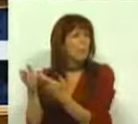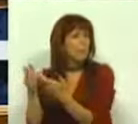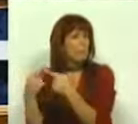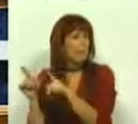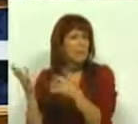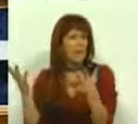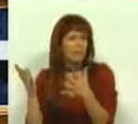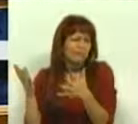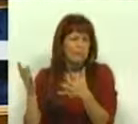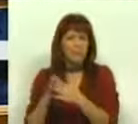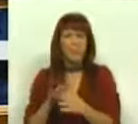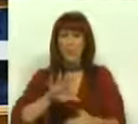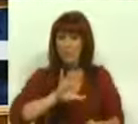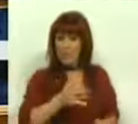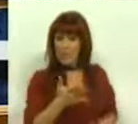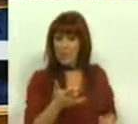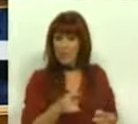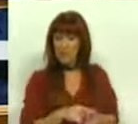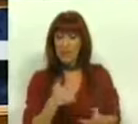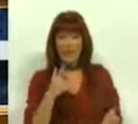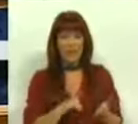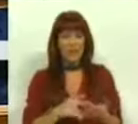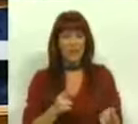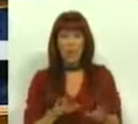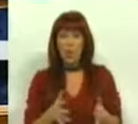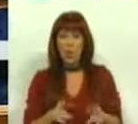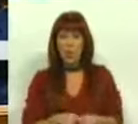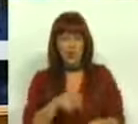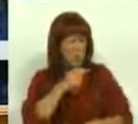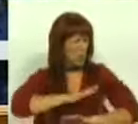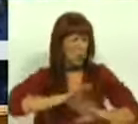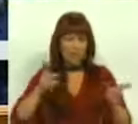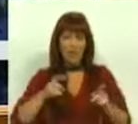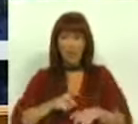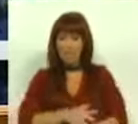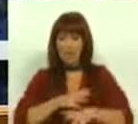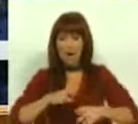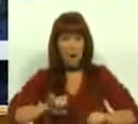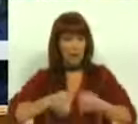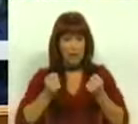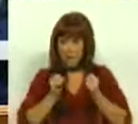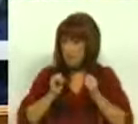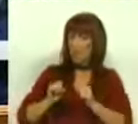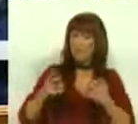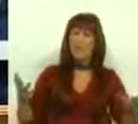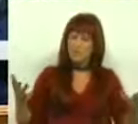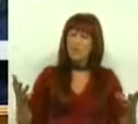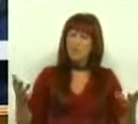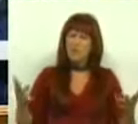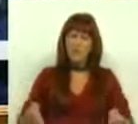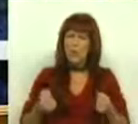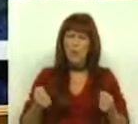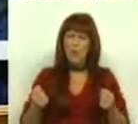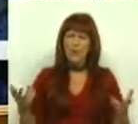caminho diferente. Para o país, a verdade é que é quase trágico que o maior partido da oposição